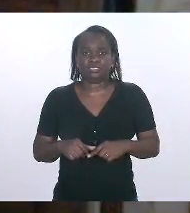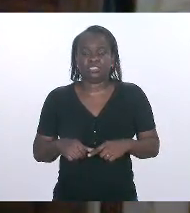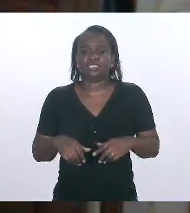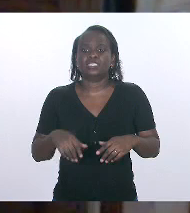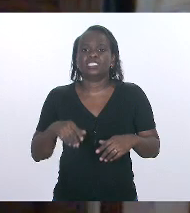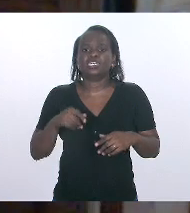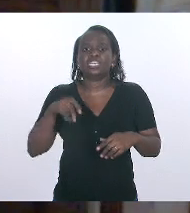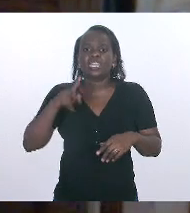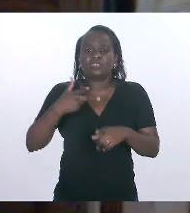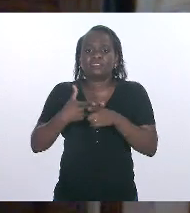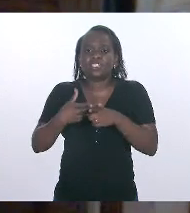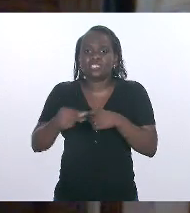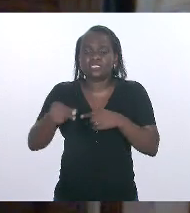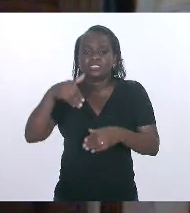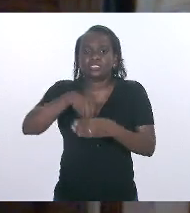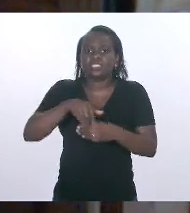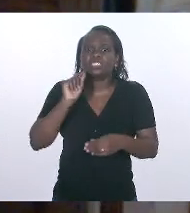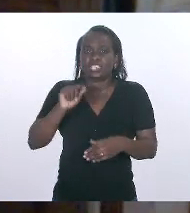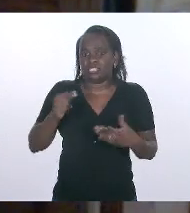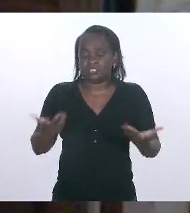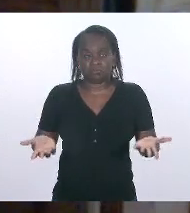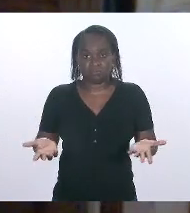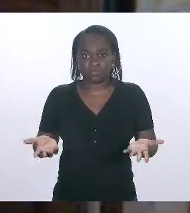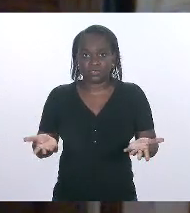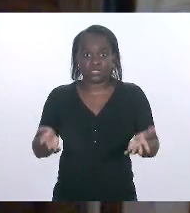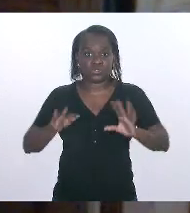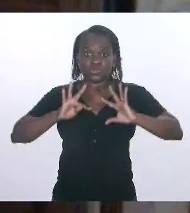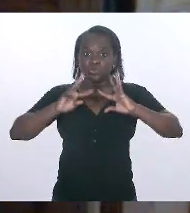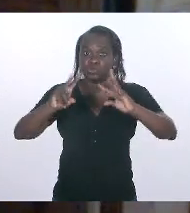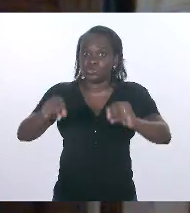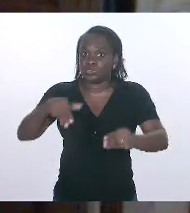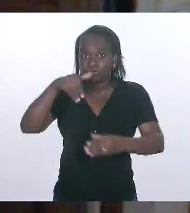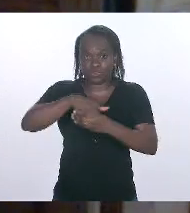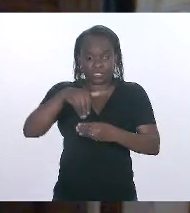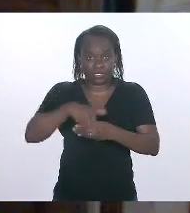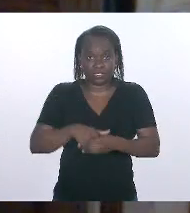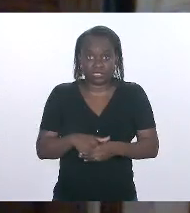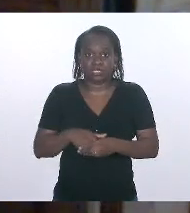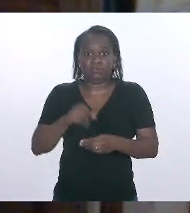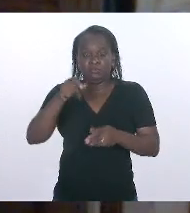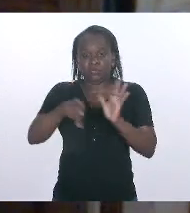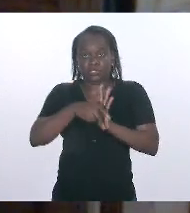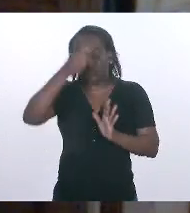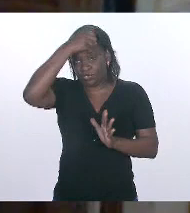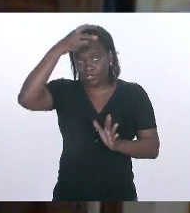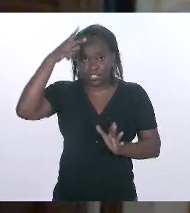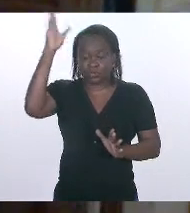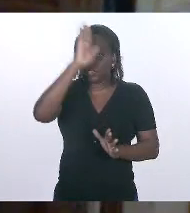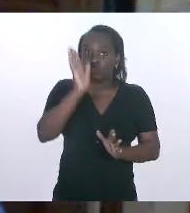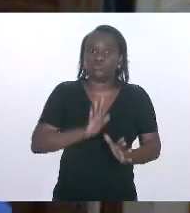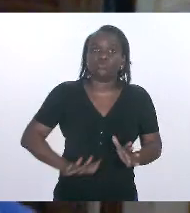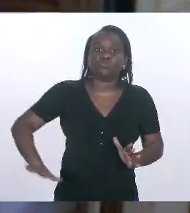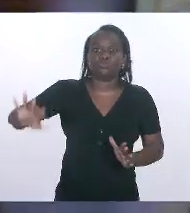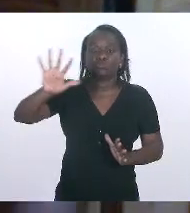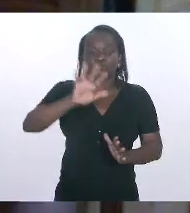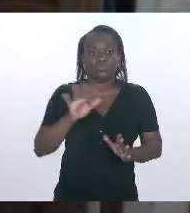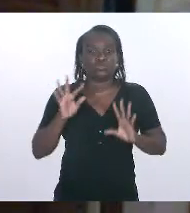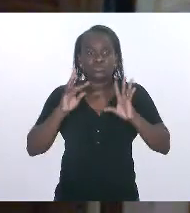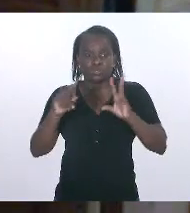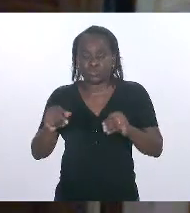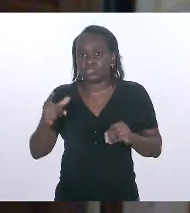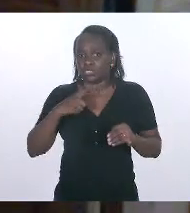Quem venceu essa eleição? Olha, todas as eleições de prefeito no Brasil, todas